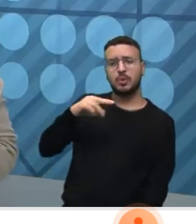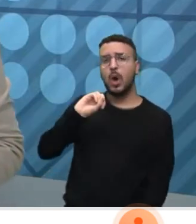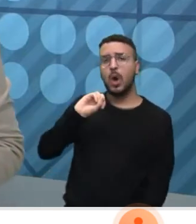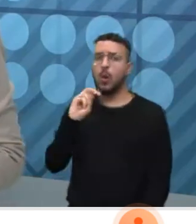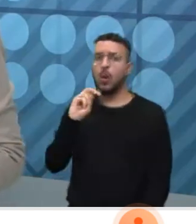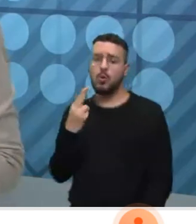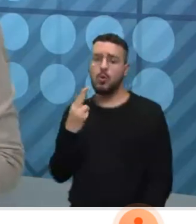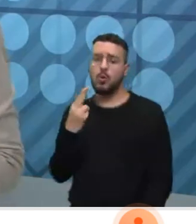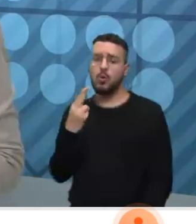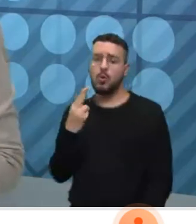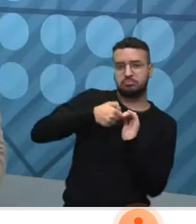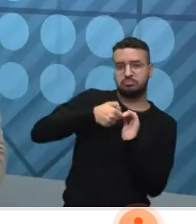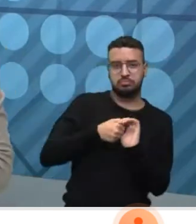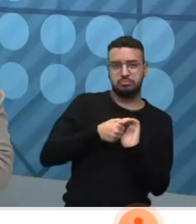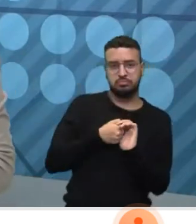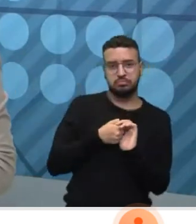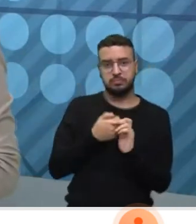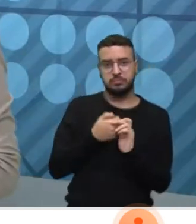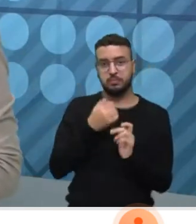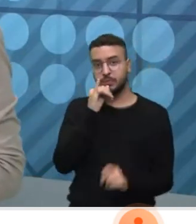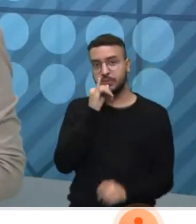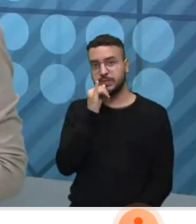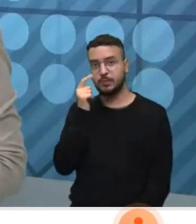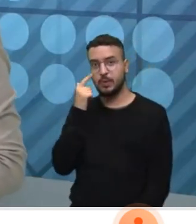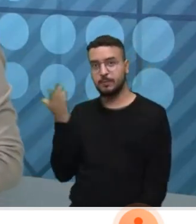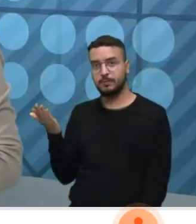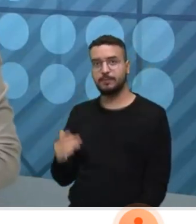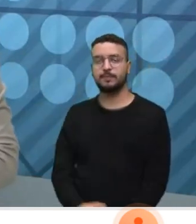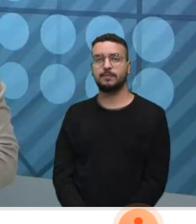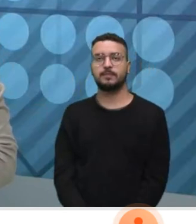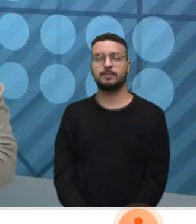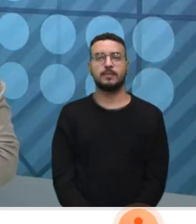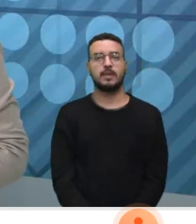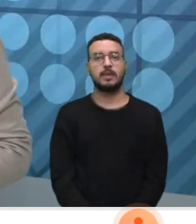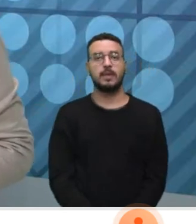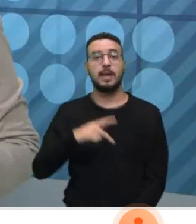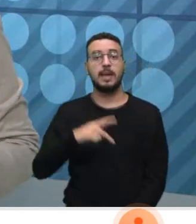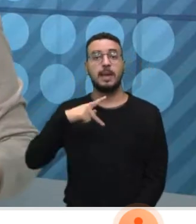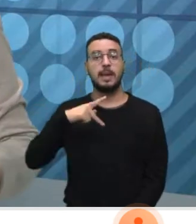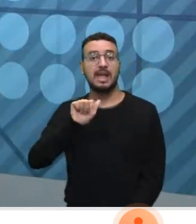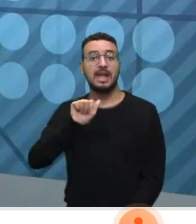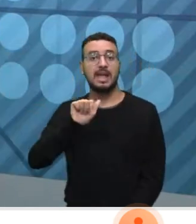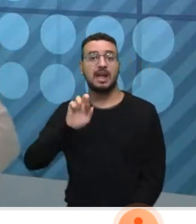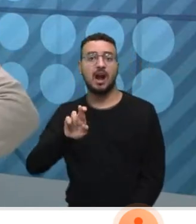né? Telefone, ó. Isso, pegar telefone. O bebê.